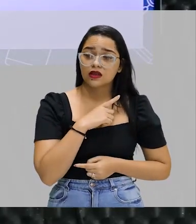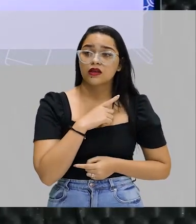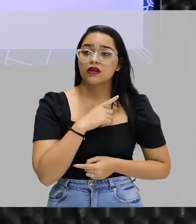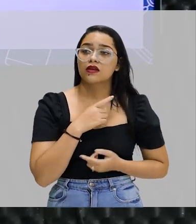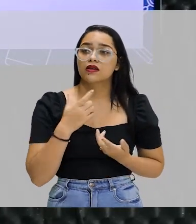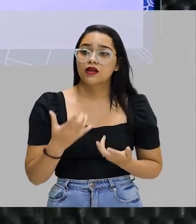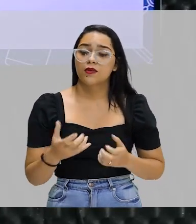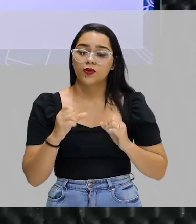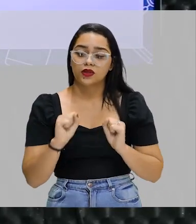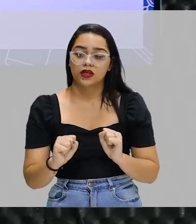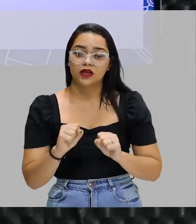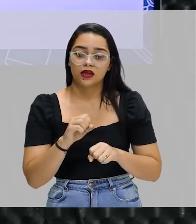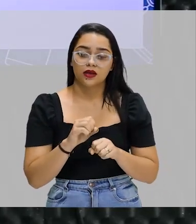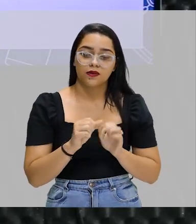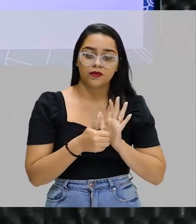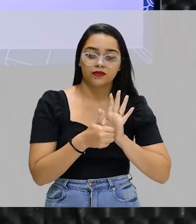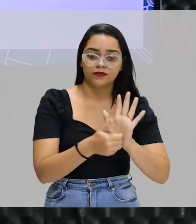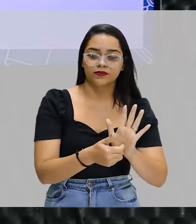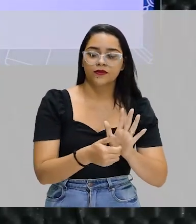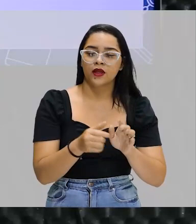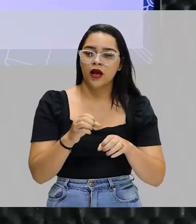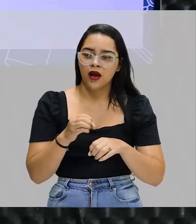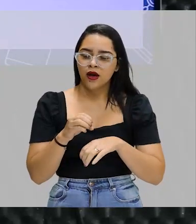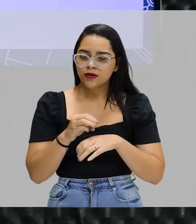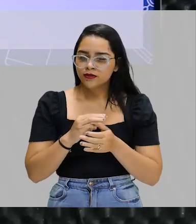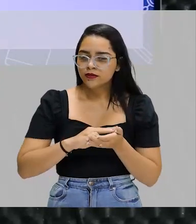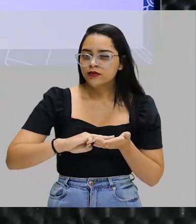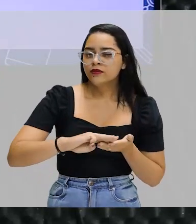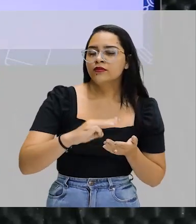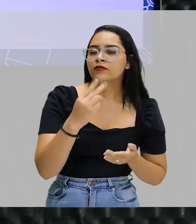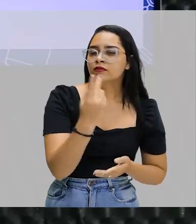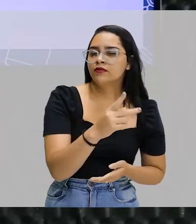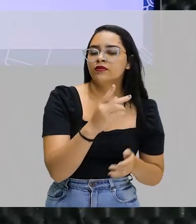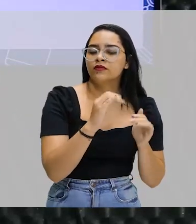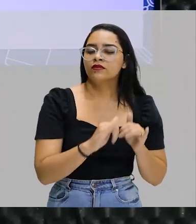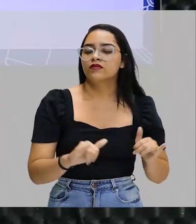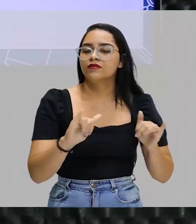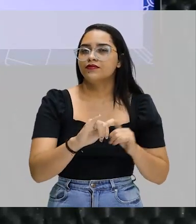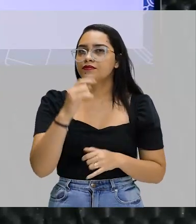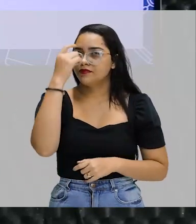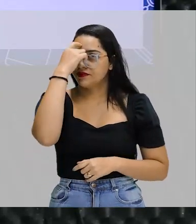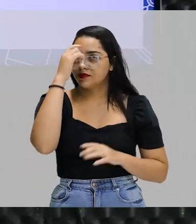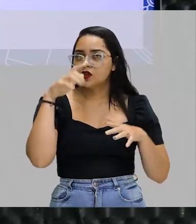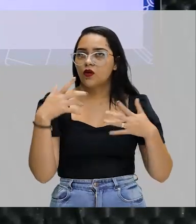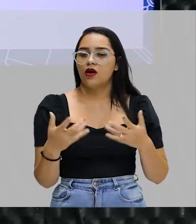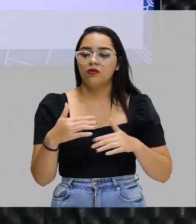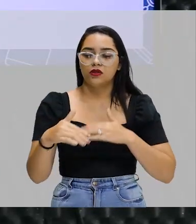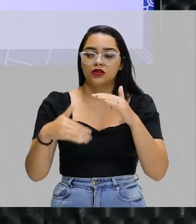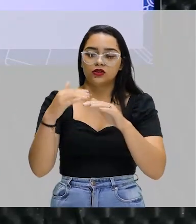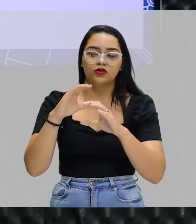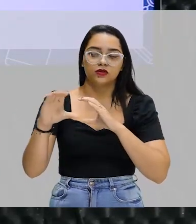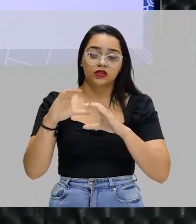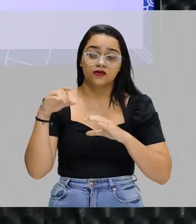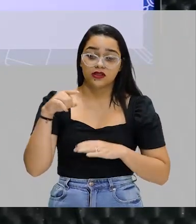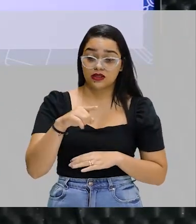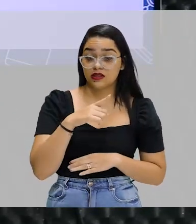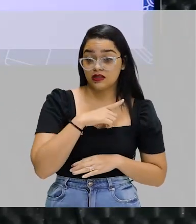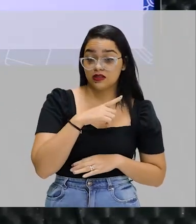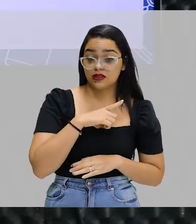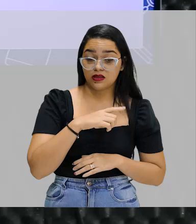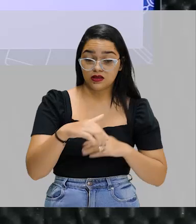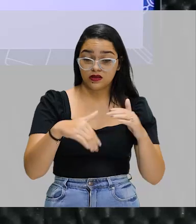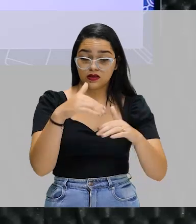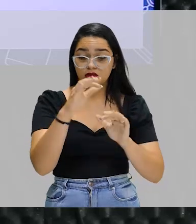tem para transmitir a mensagem dele, para passar a informação, vamos pensar no processo de comunicação. Você tem um emissor